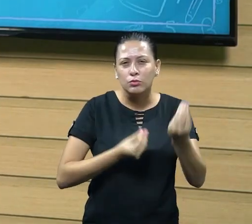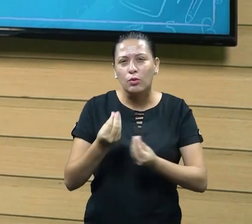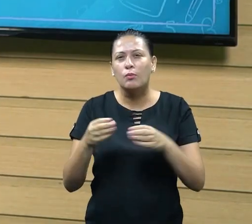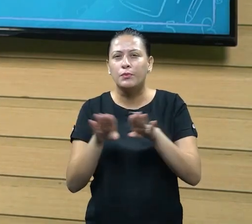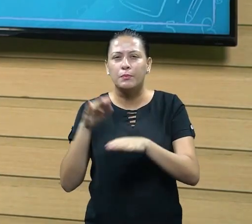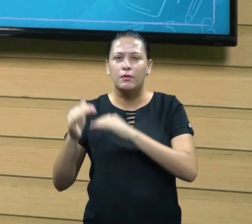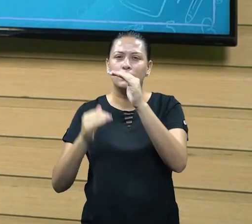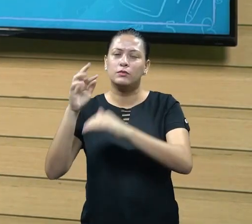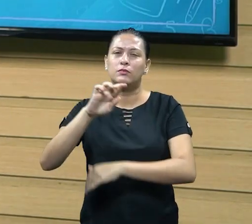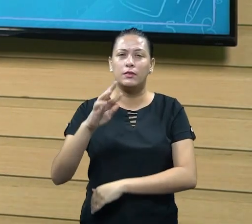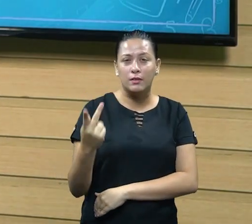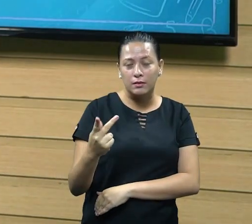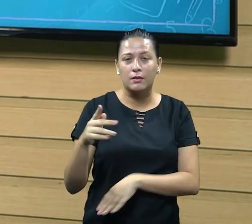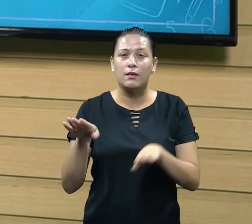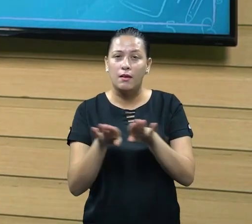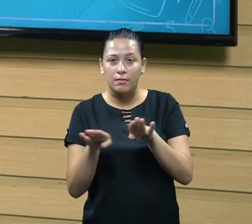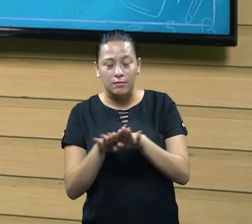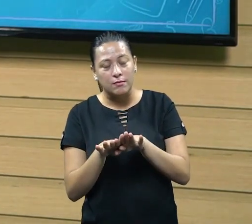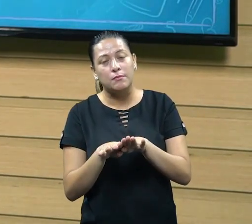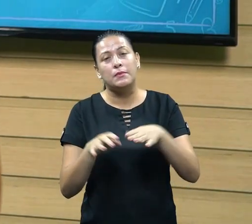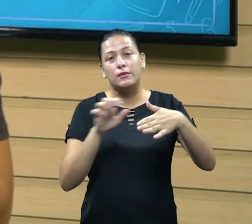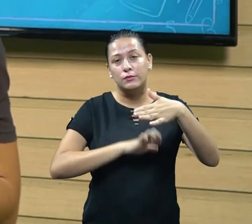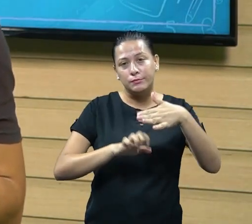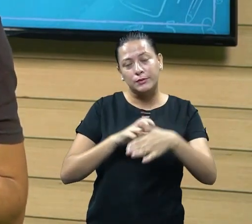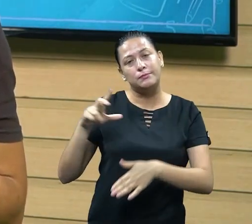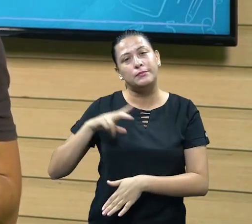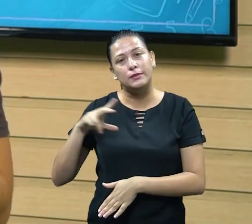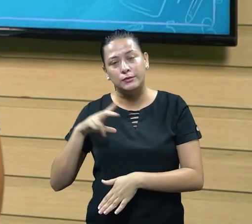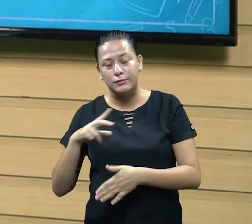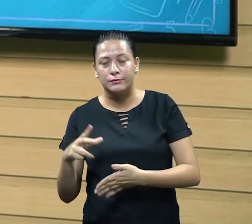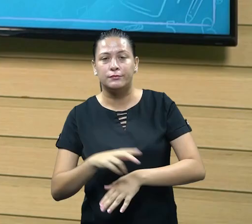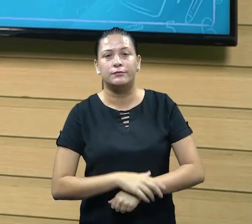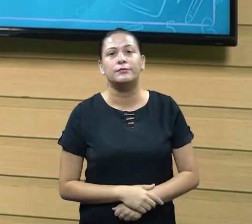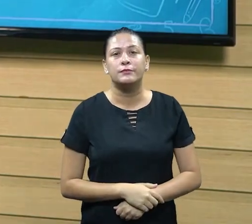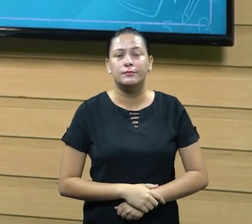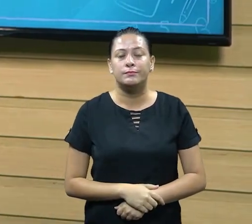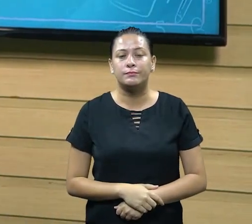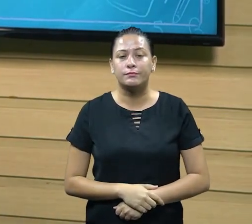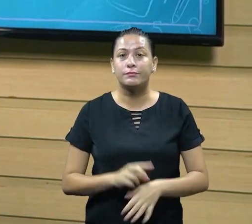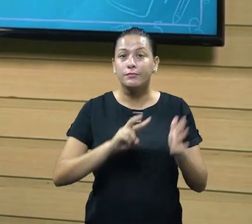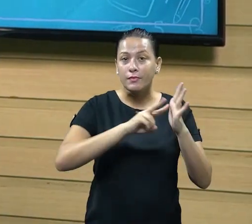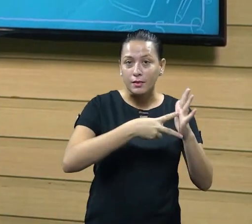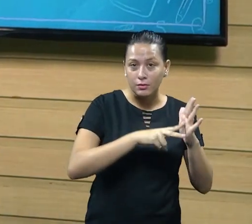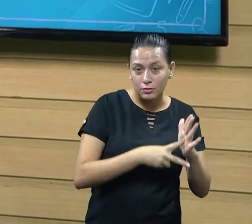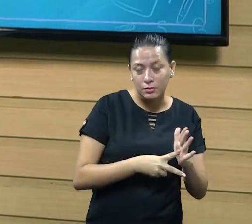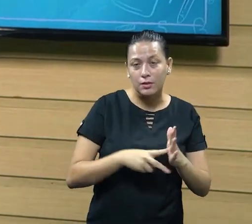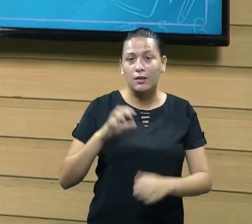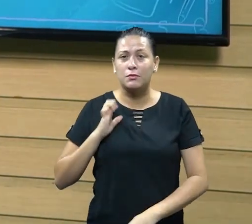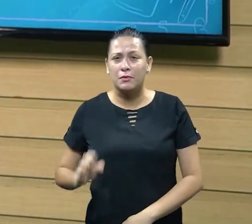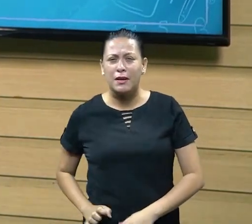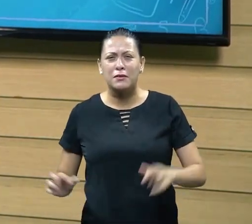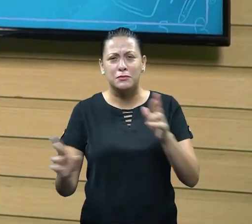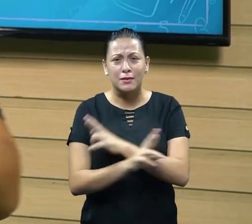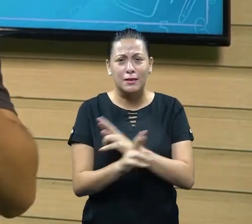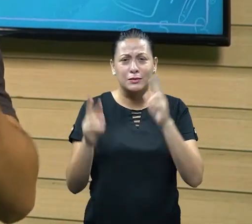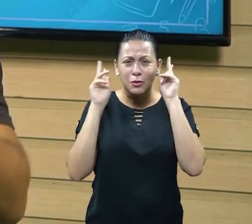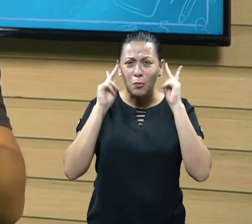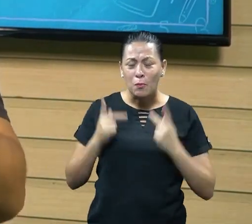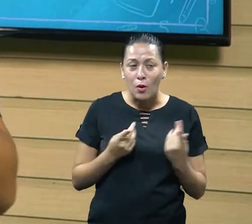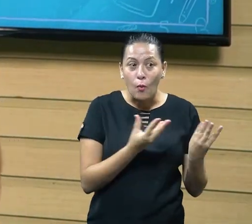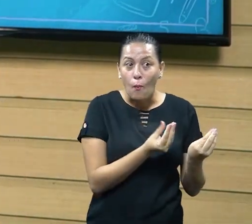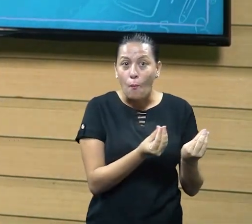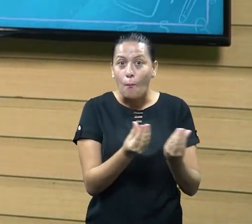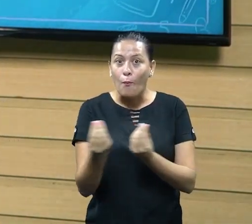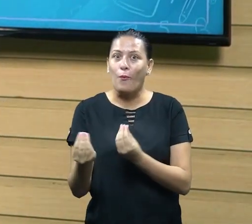de terceirização, falamos de sindicalização, motivação, ética, relações humanas, olha o tanto de conteúdo que